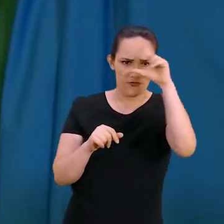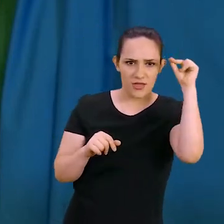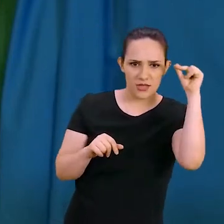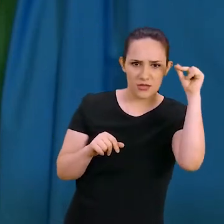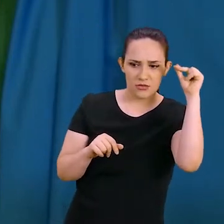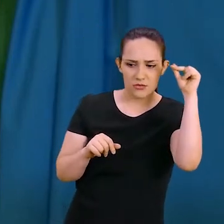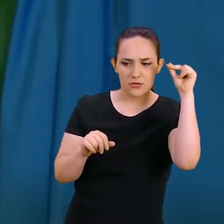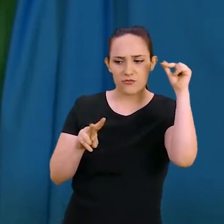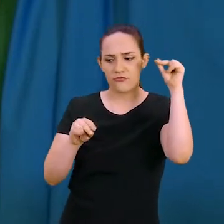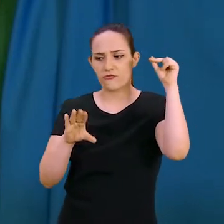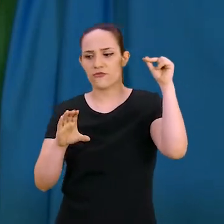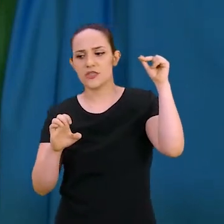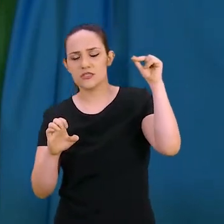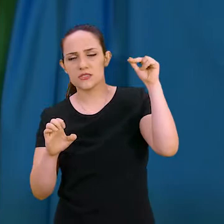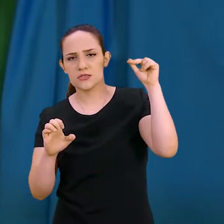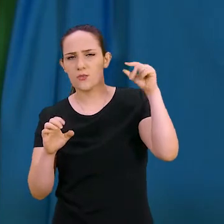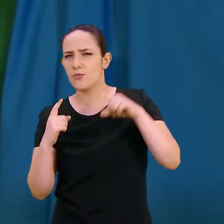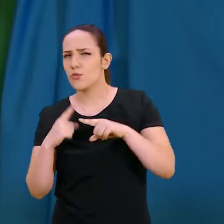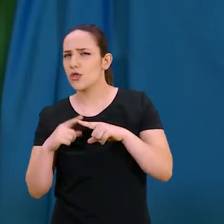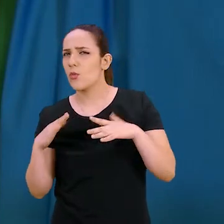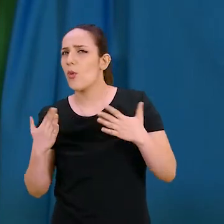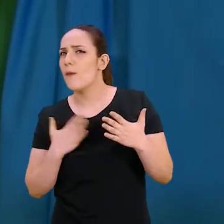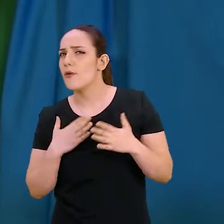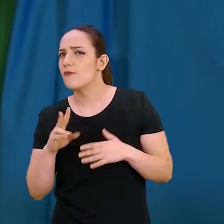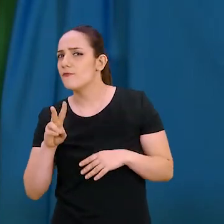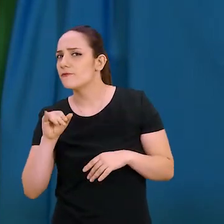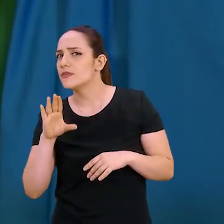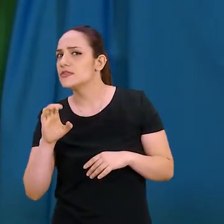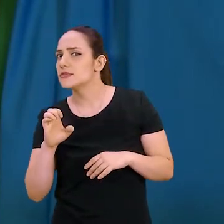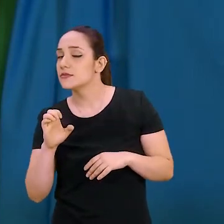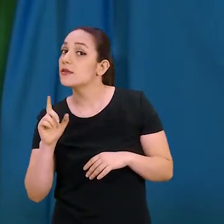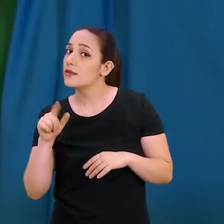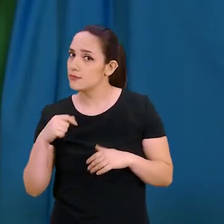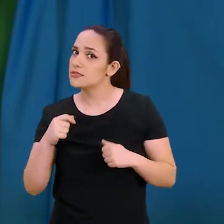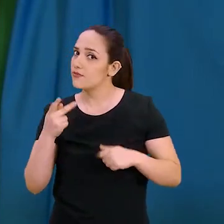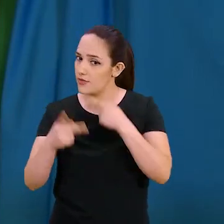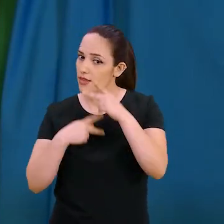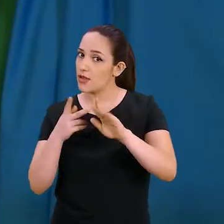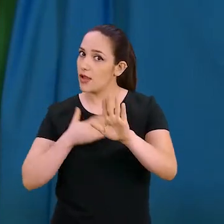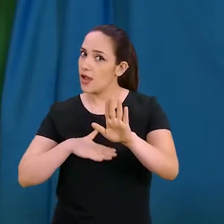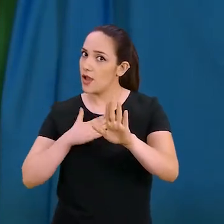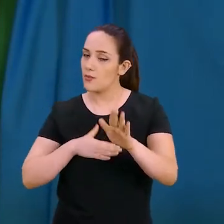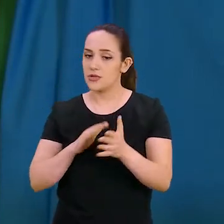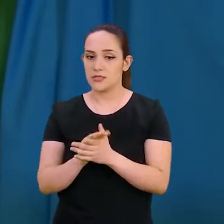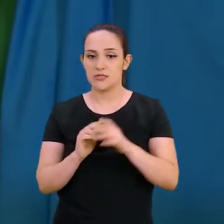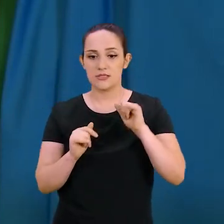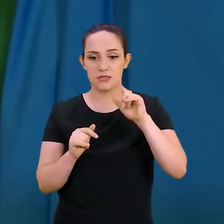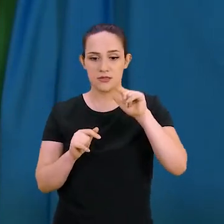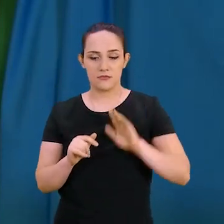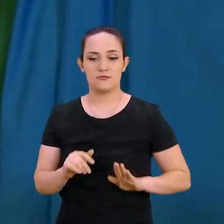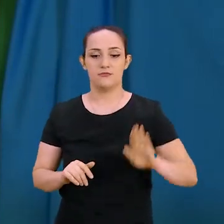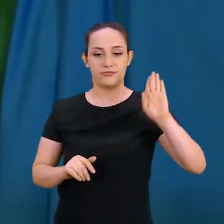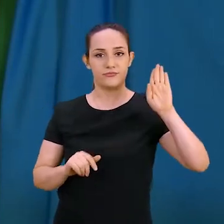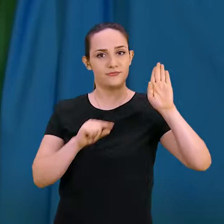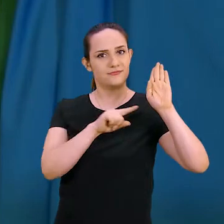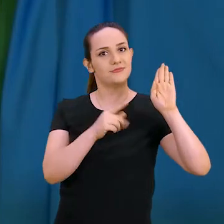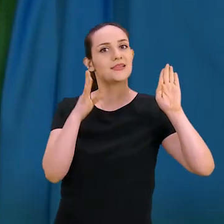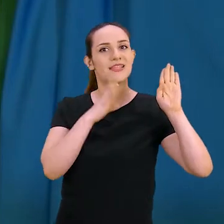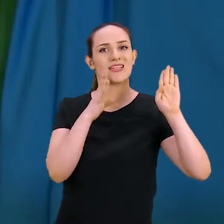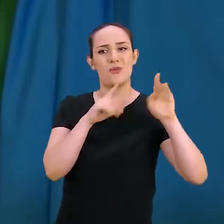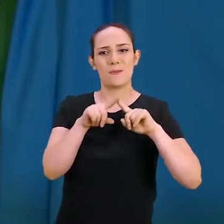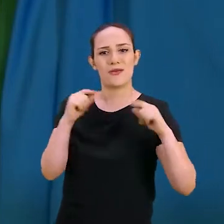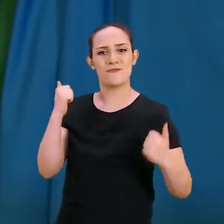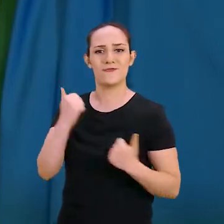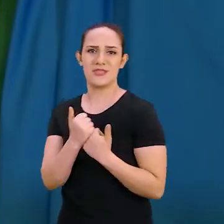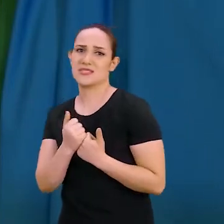também por causa do vice. E é importante você dizer para eles que, calma lá, olha, se o seu candidato a prefeito for legal, mas o